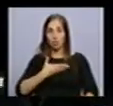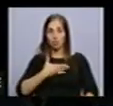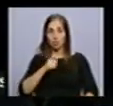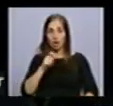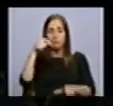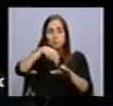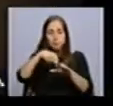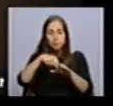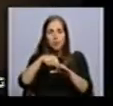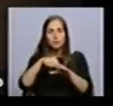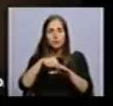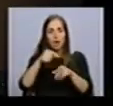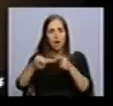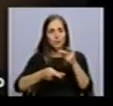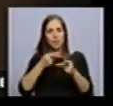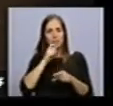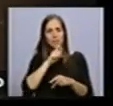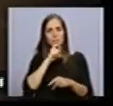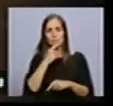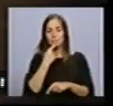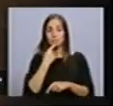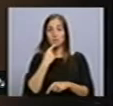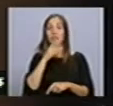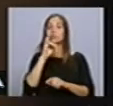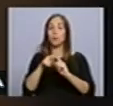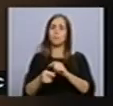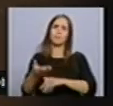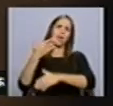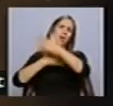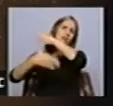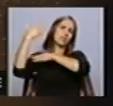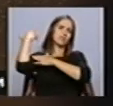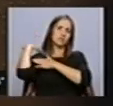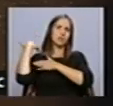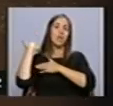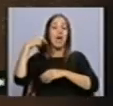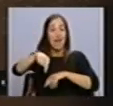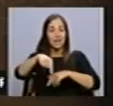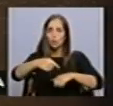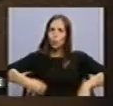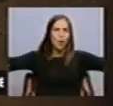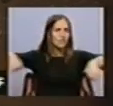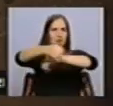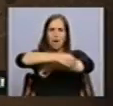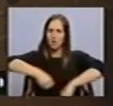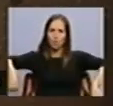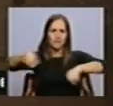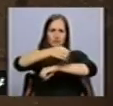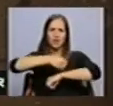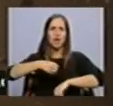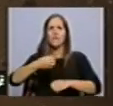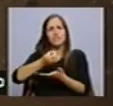explicar-se com uma outra história inicial, que diz o seguinte: no início não havia nada na zona de cintura de asteroides, rigorosamente nada, era um espaço